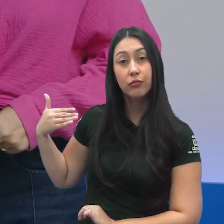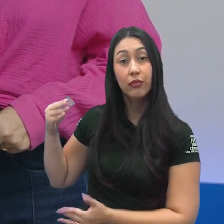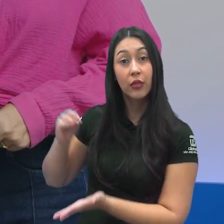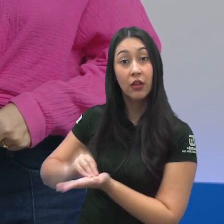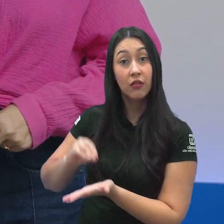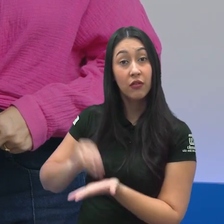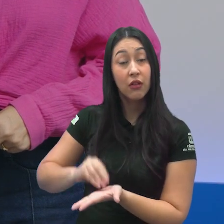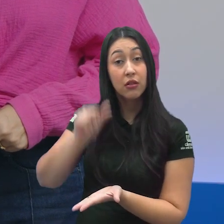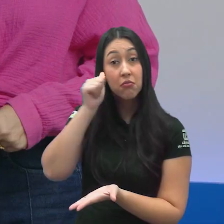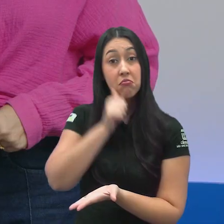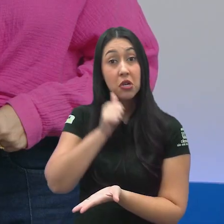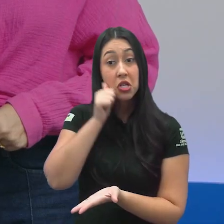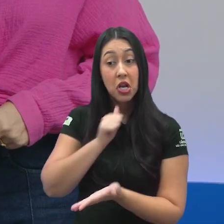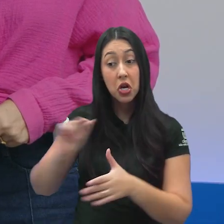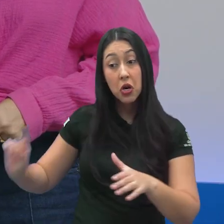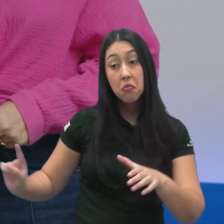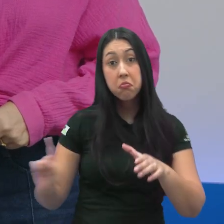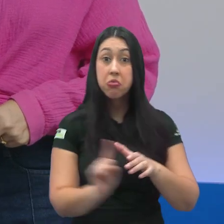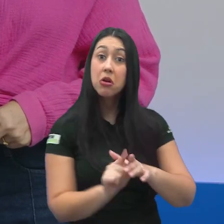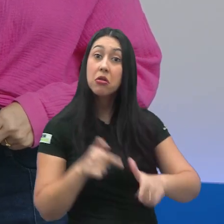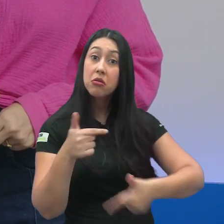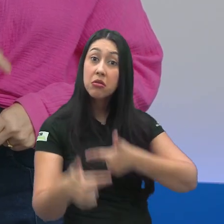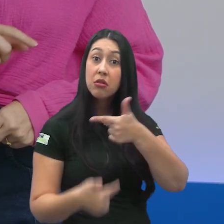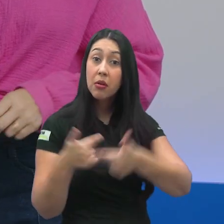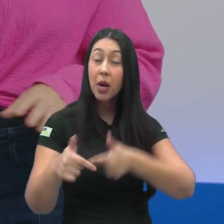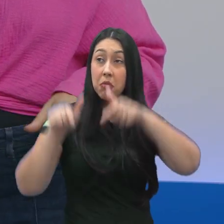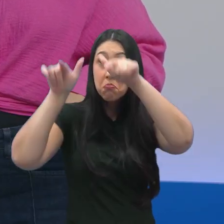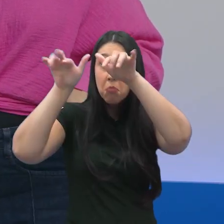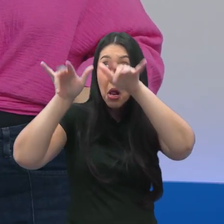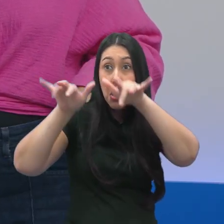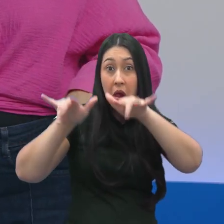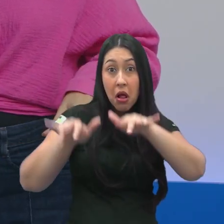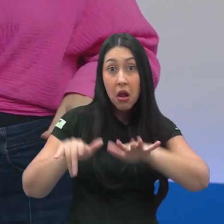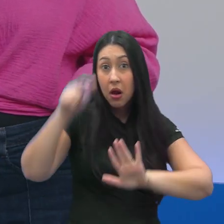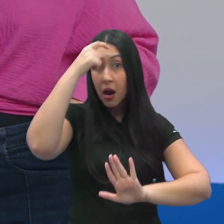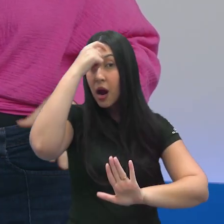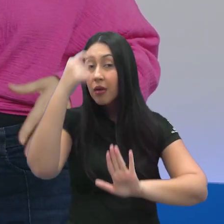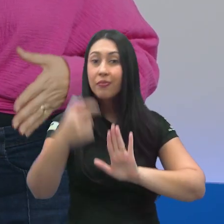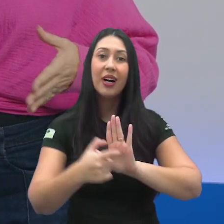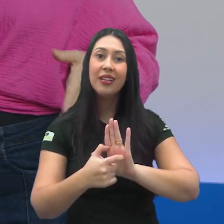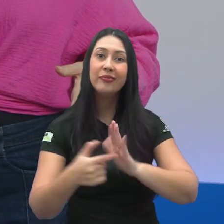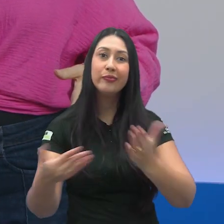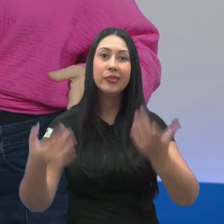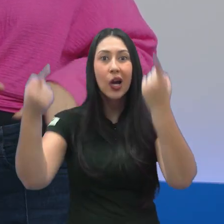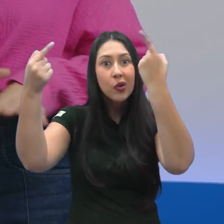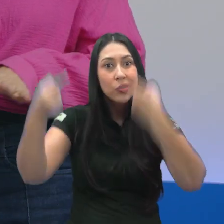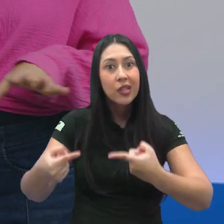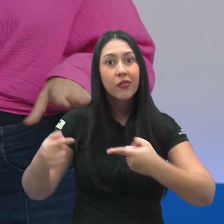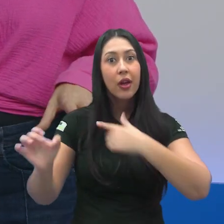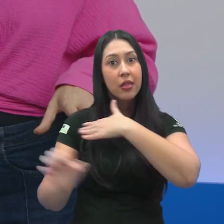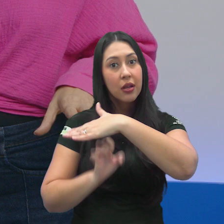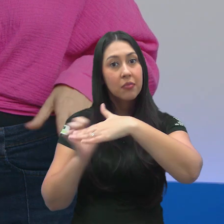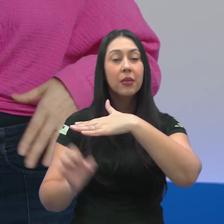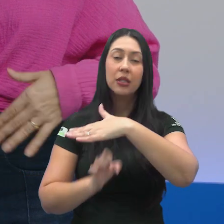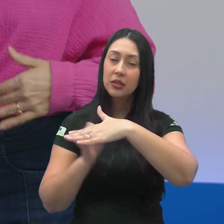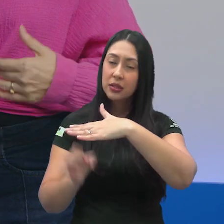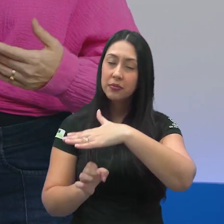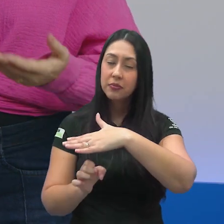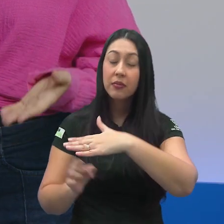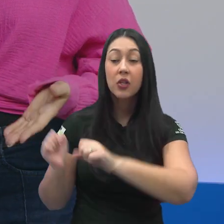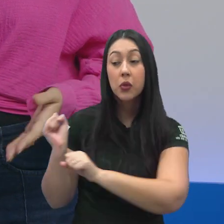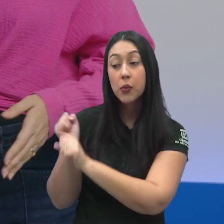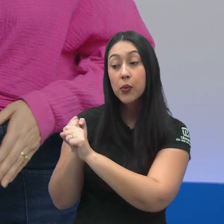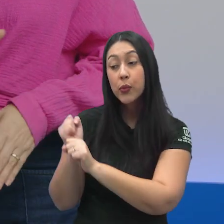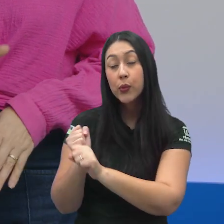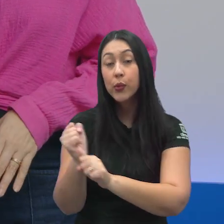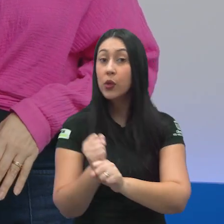a falta de mulheres nos trabalhos que envolvem diretamente o desenvolvimento de sistemas de IA é um desafio para as empresas do